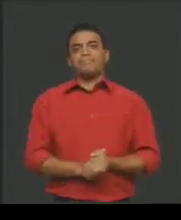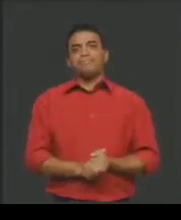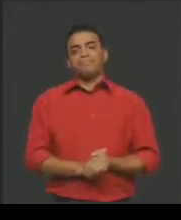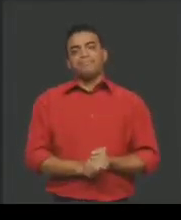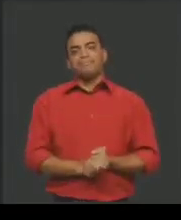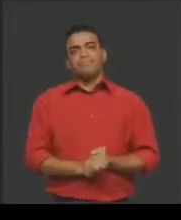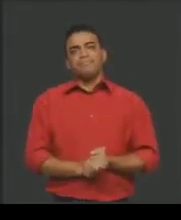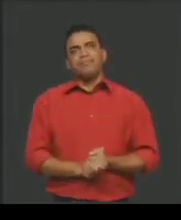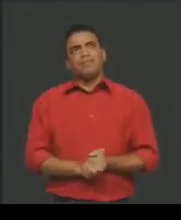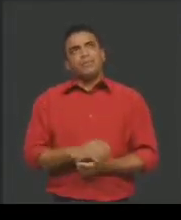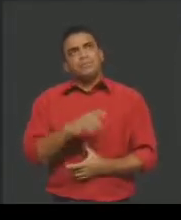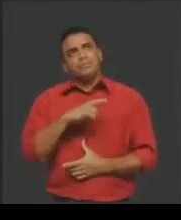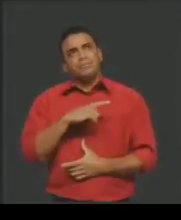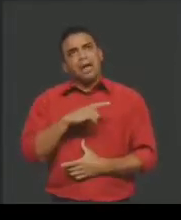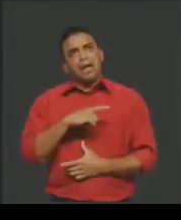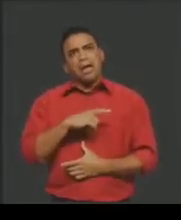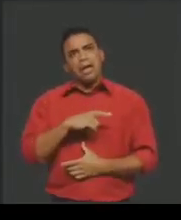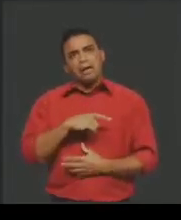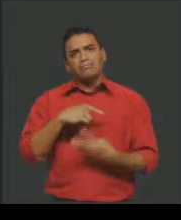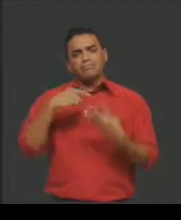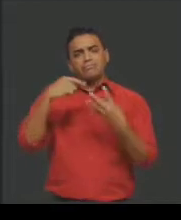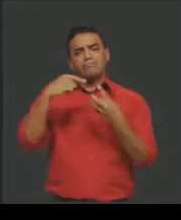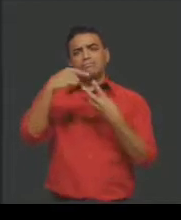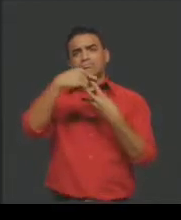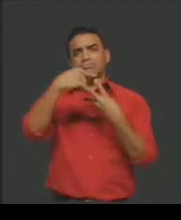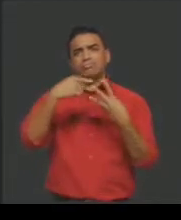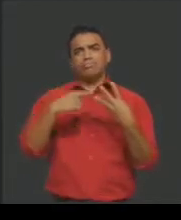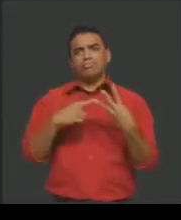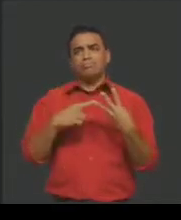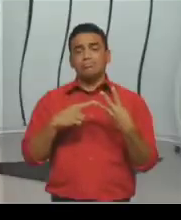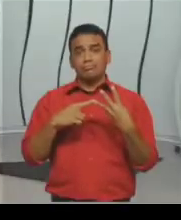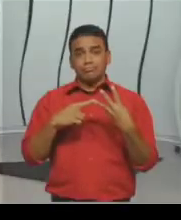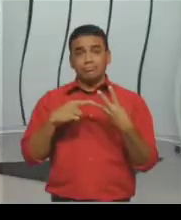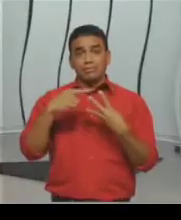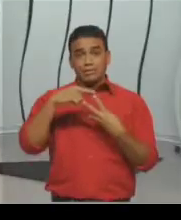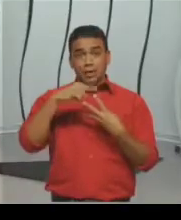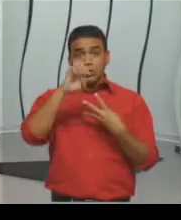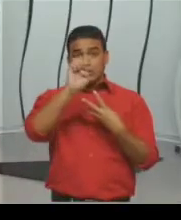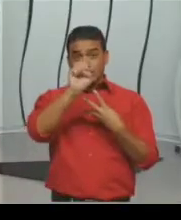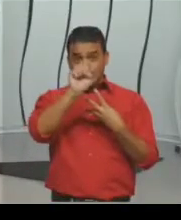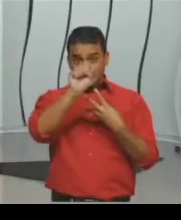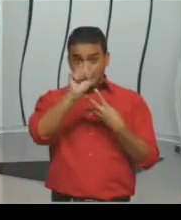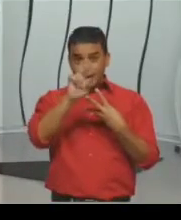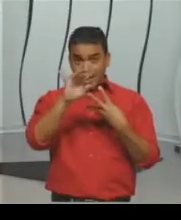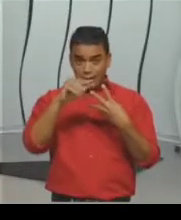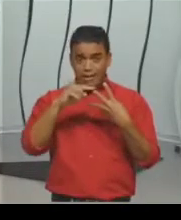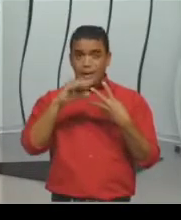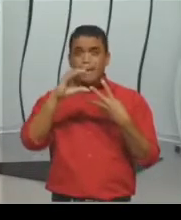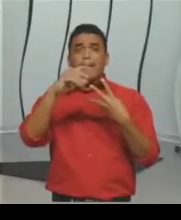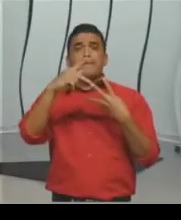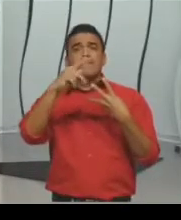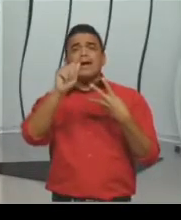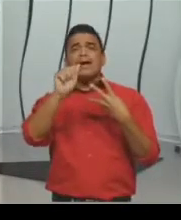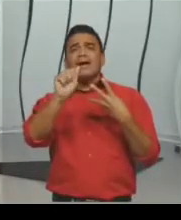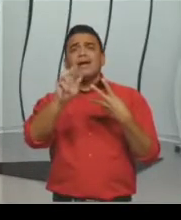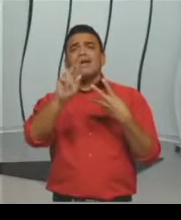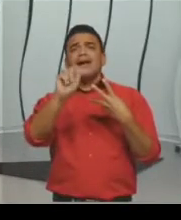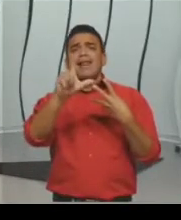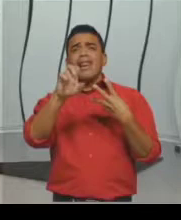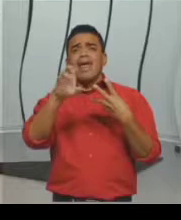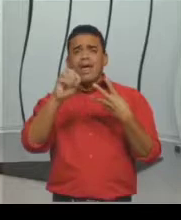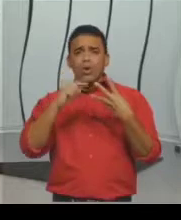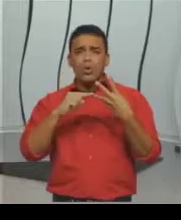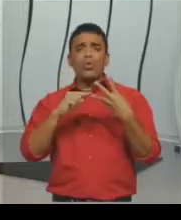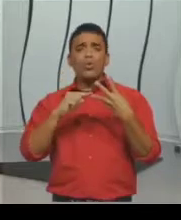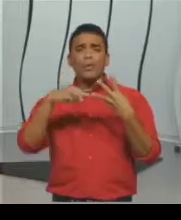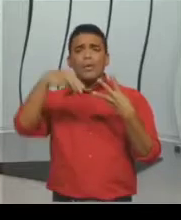temos basicamente 3 tipos de circuitos. O circuito em série, circuito em paralelo e o circuito